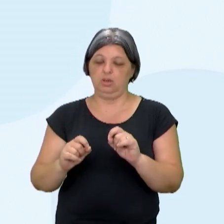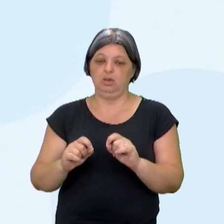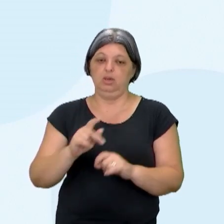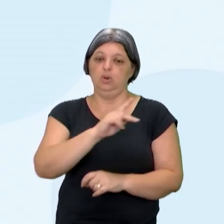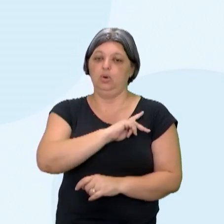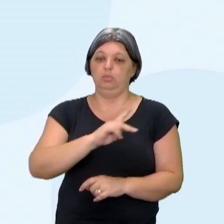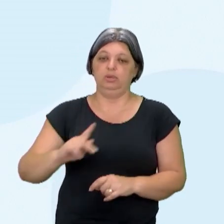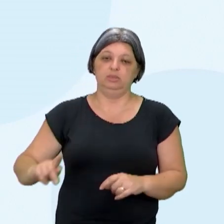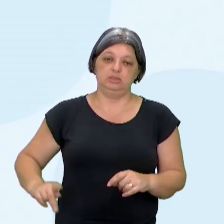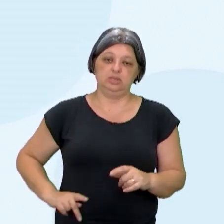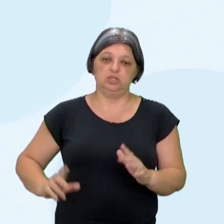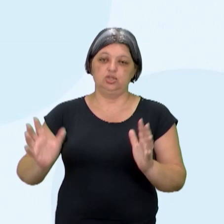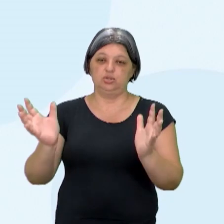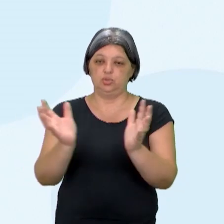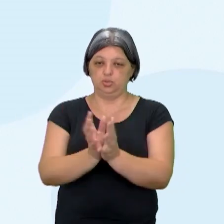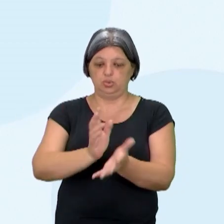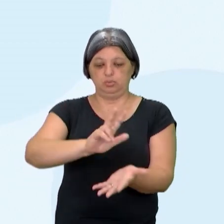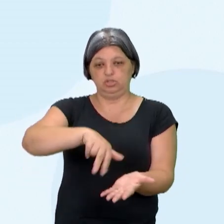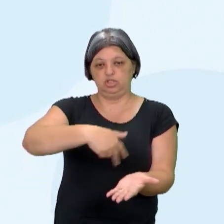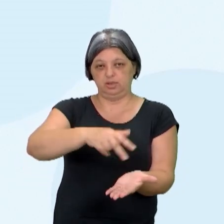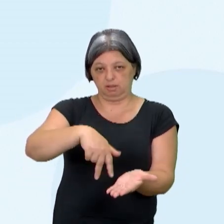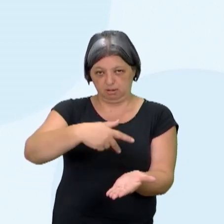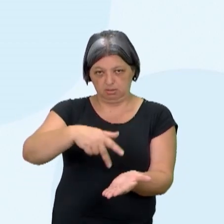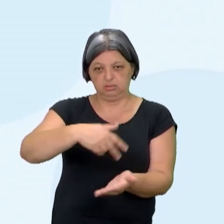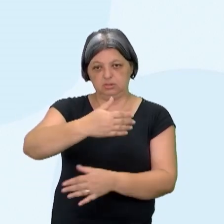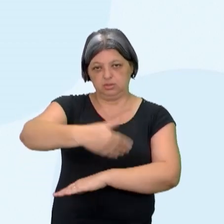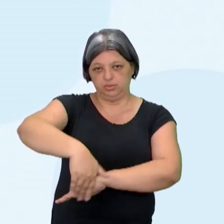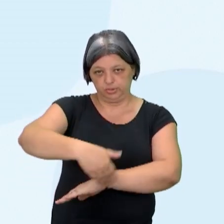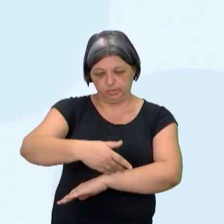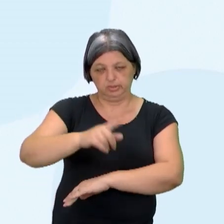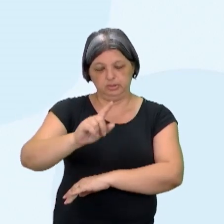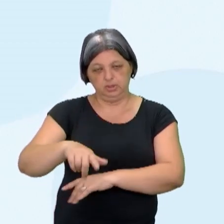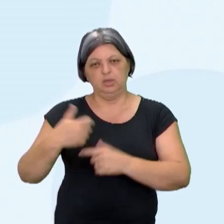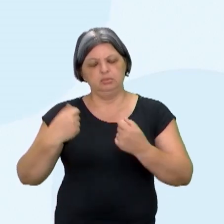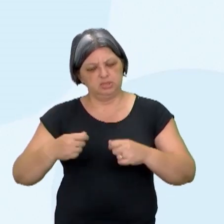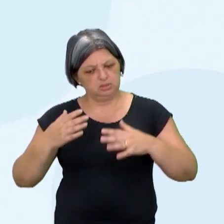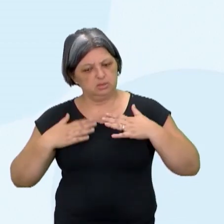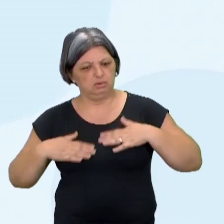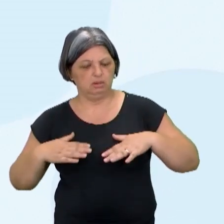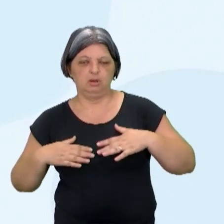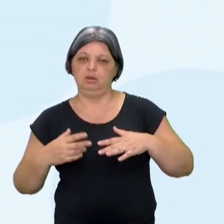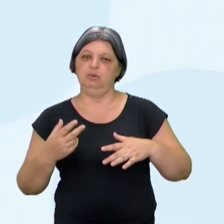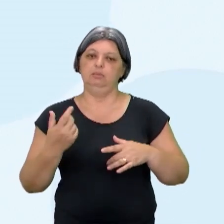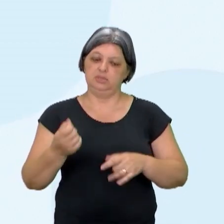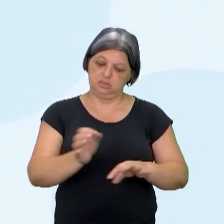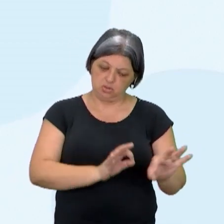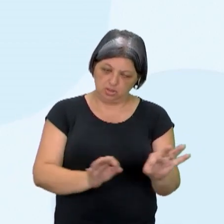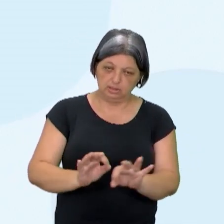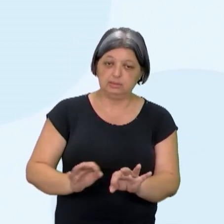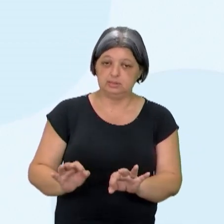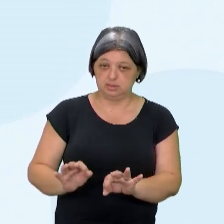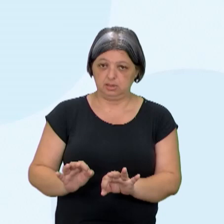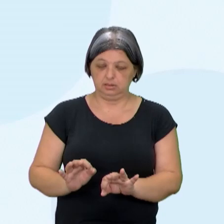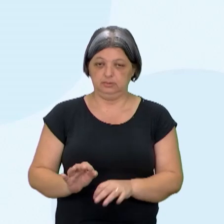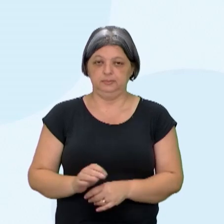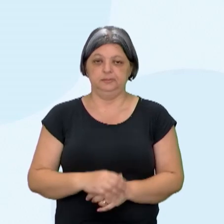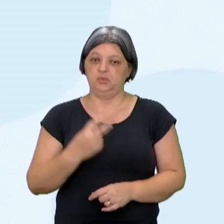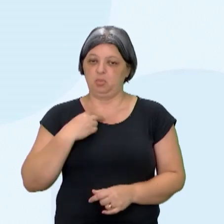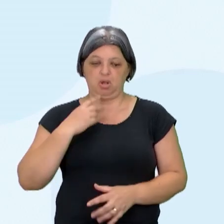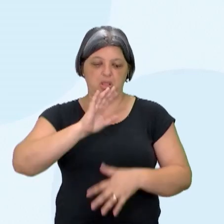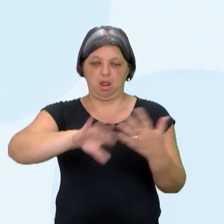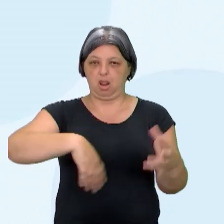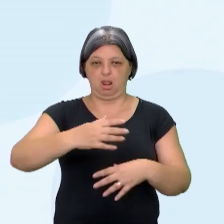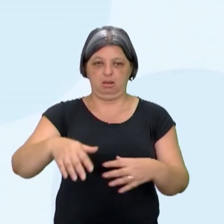clube dança de rua. Falou, olha, assim não dá, né? O professor reclamou, vocês têm que maneirar e tudo mais, deixar organizado, certo? Então, essa é a ideia.